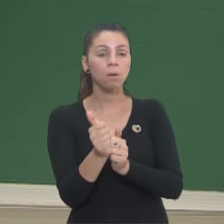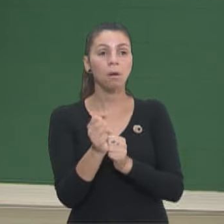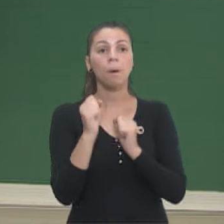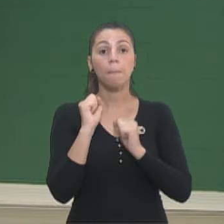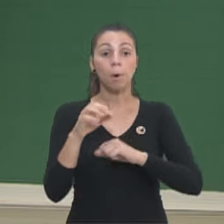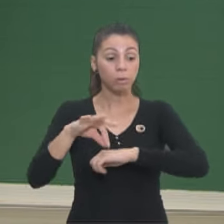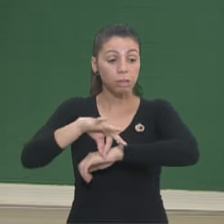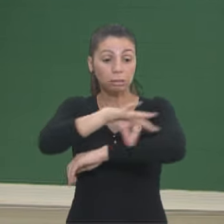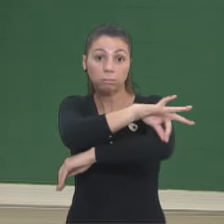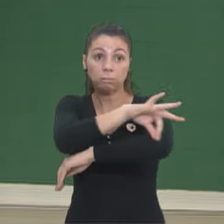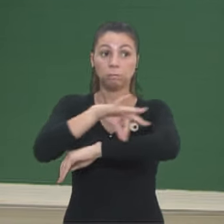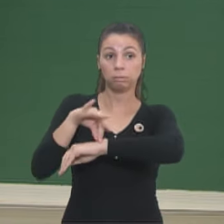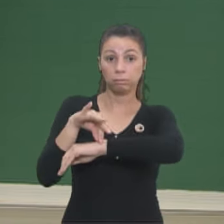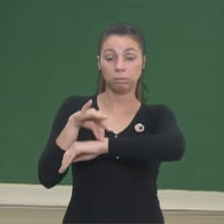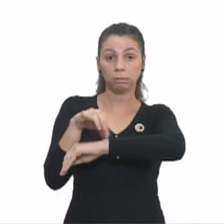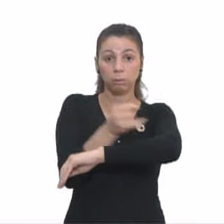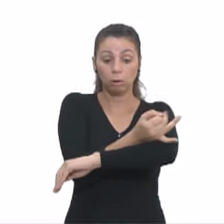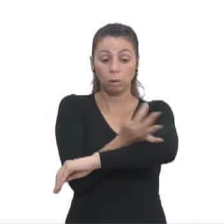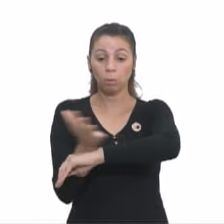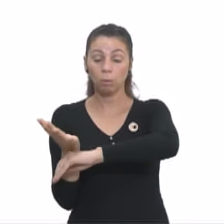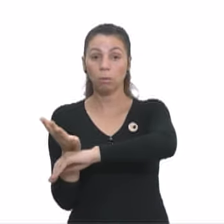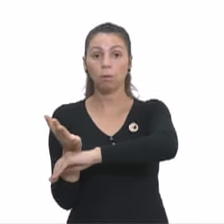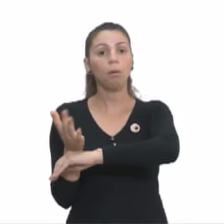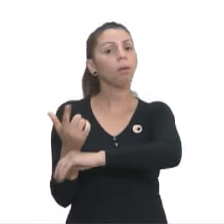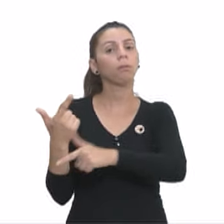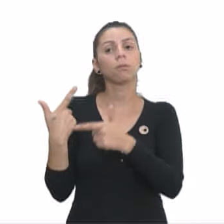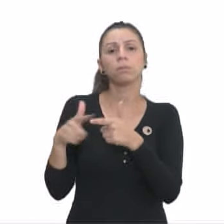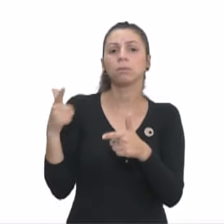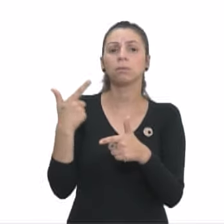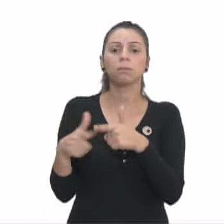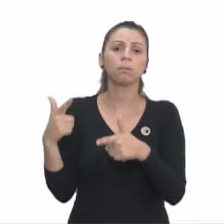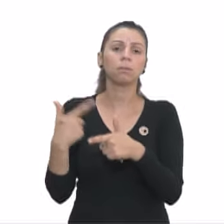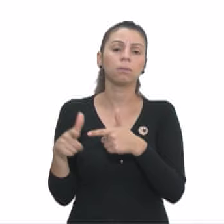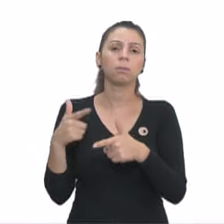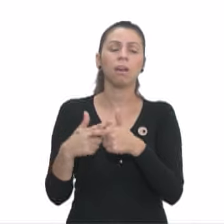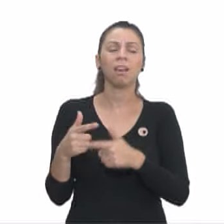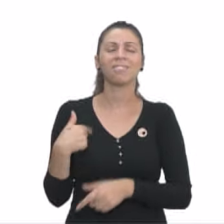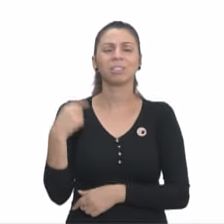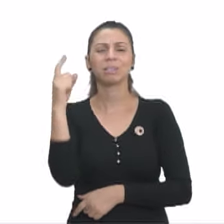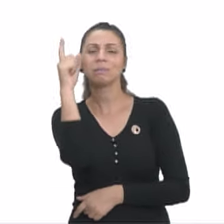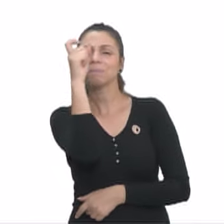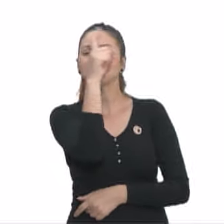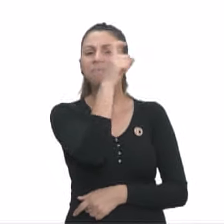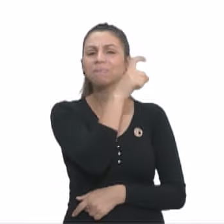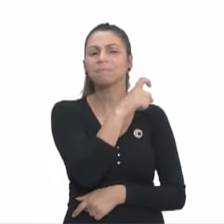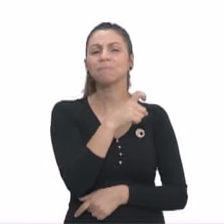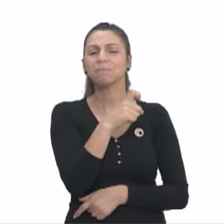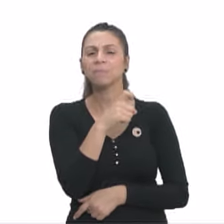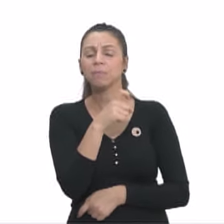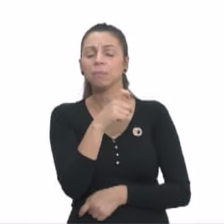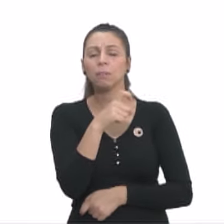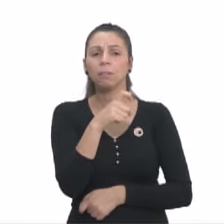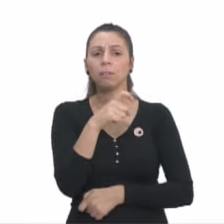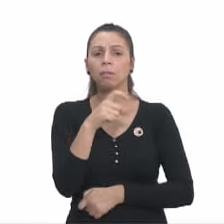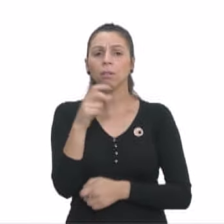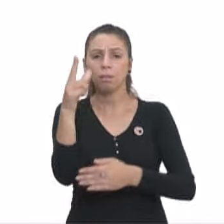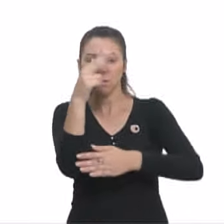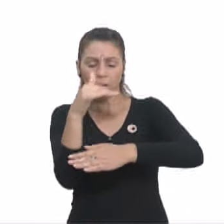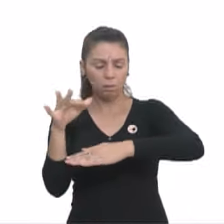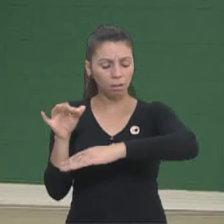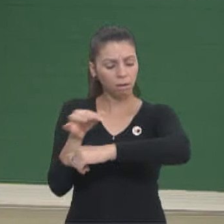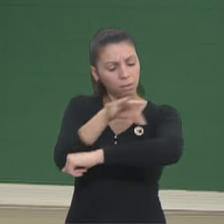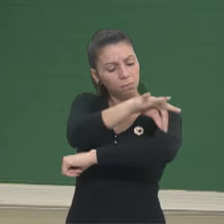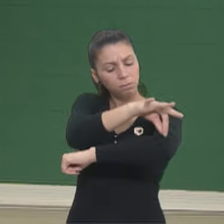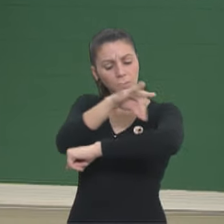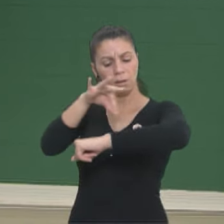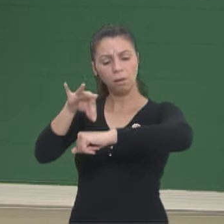reta numérica também, tá? Não tem problema, a gente pode... Ah, eu tenho dificuldade de pensar desse jeito. Desenha a reta e pensa.